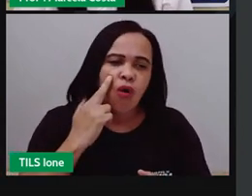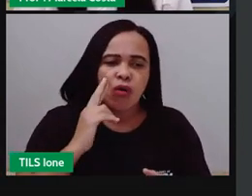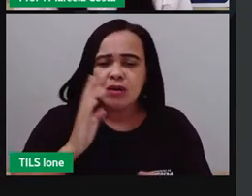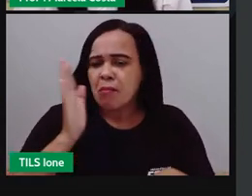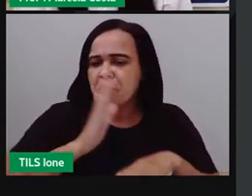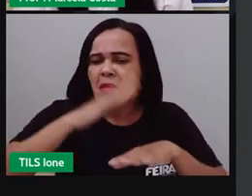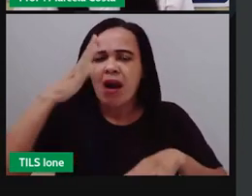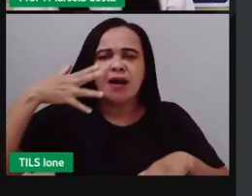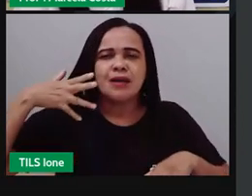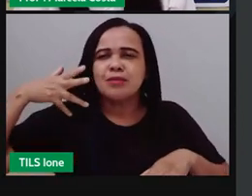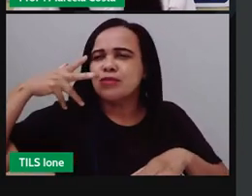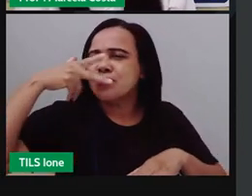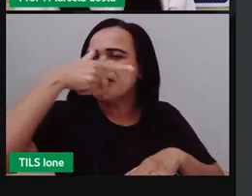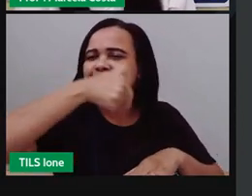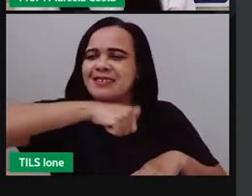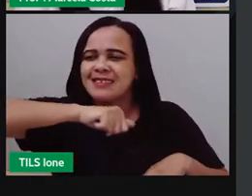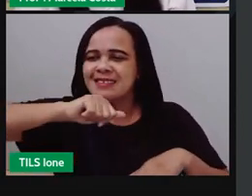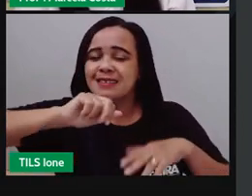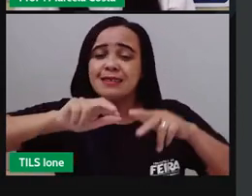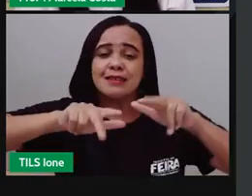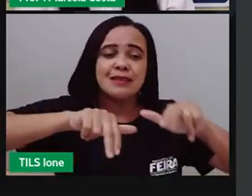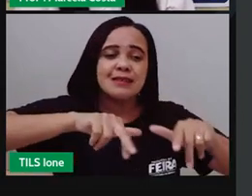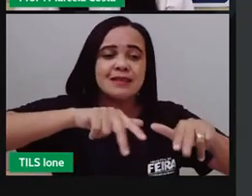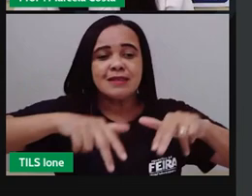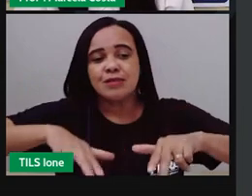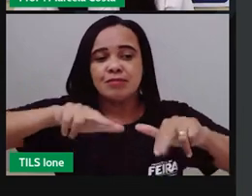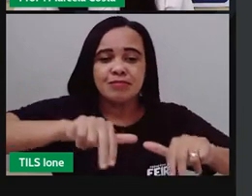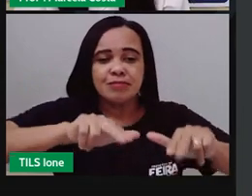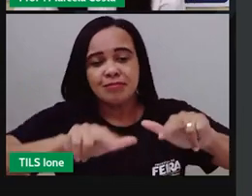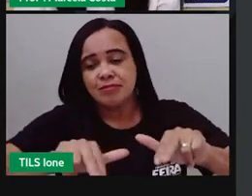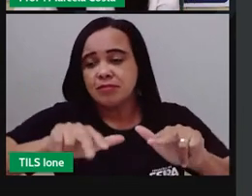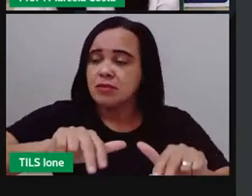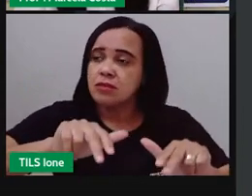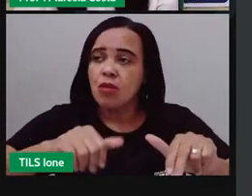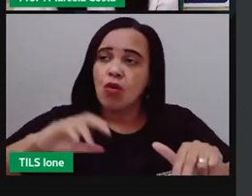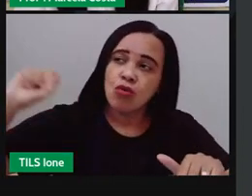bonita de todas. E saiu para o sol com o dente da vida.